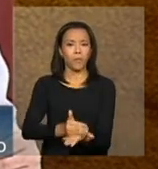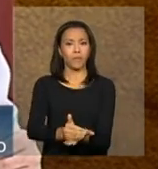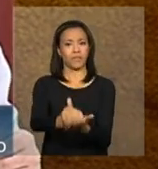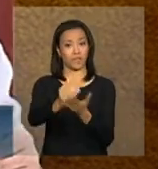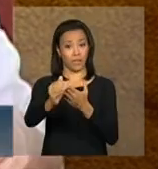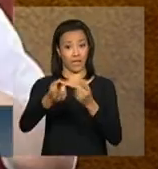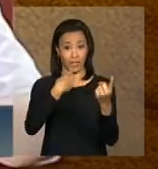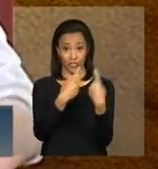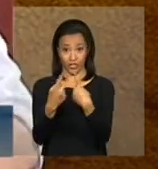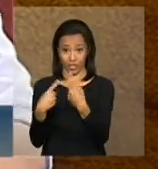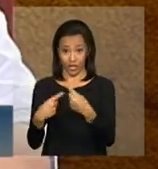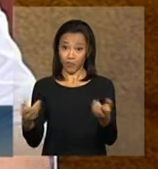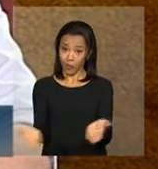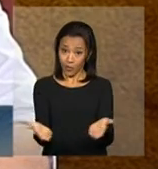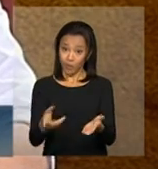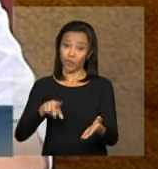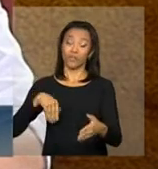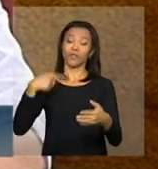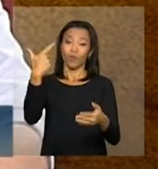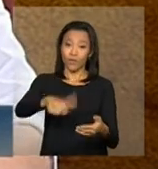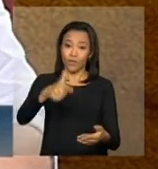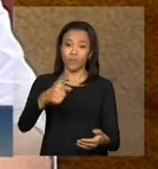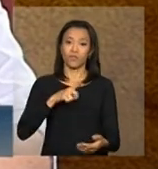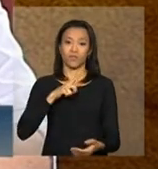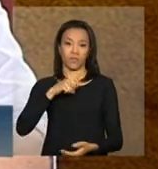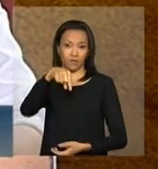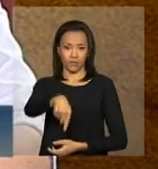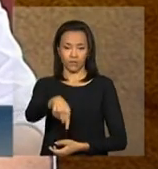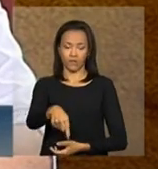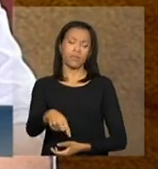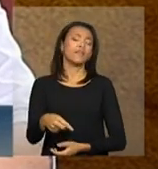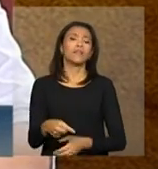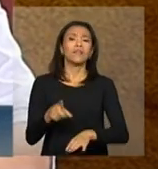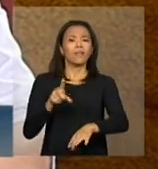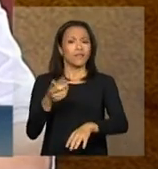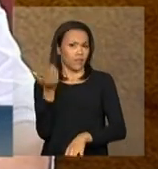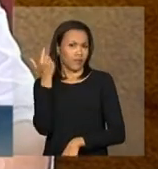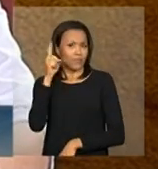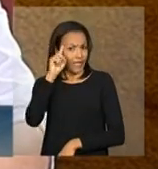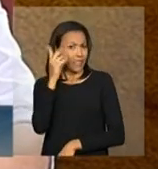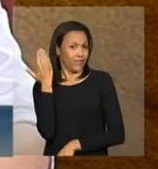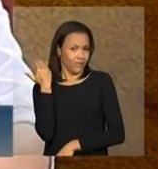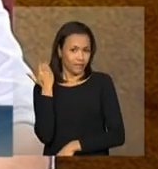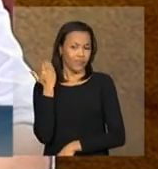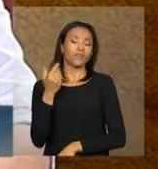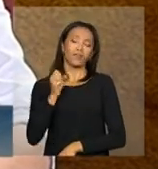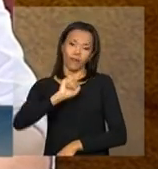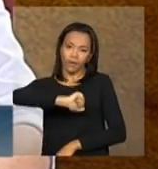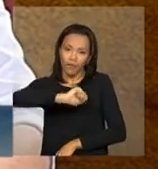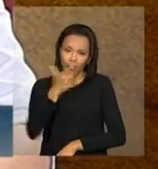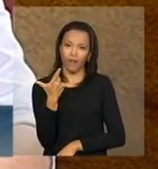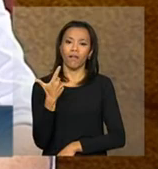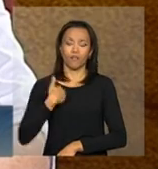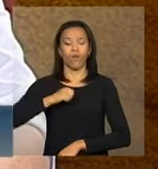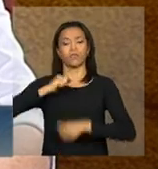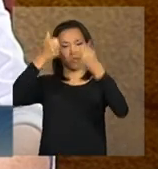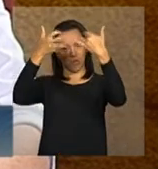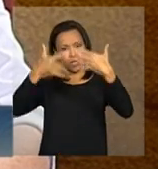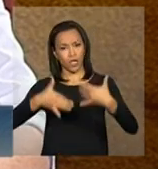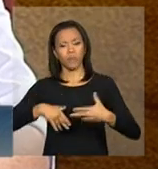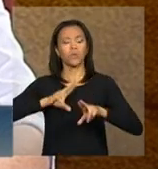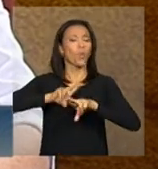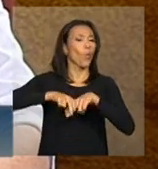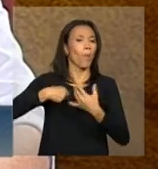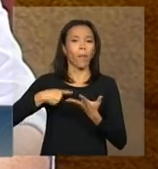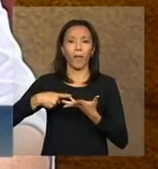está realmente repetindo. Naquele dia, óbvio, nós tentamos explicar os motivos